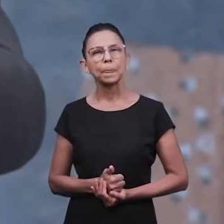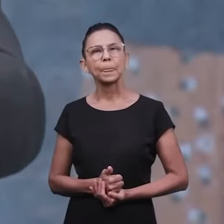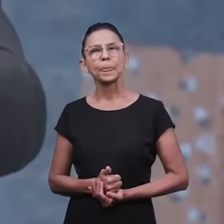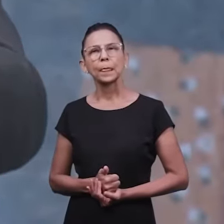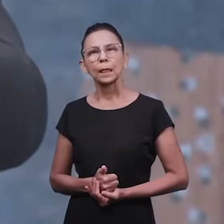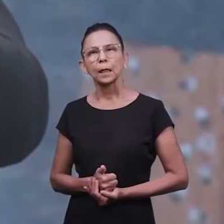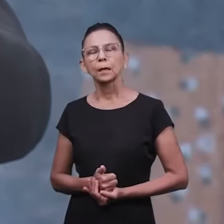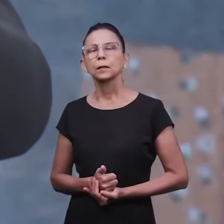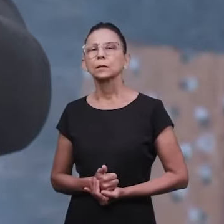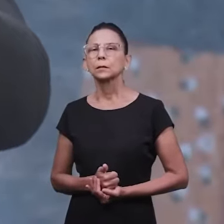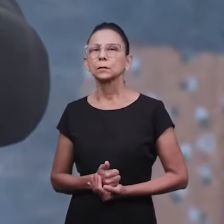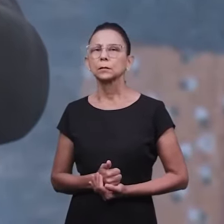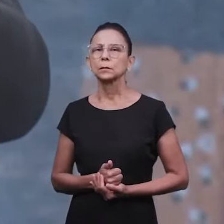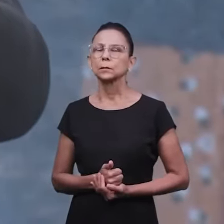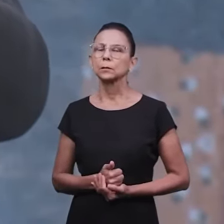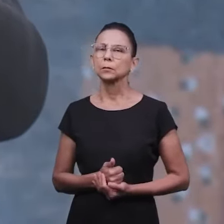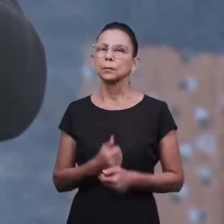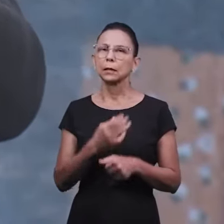ponto de vista técnico,